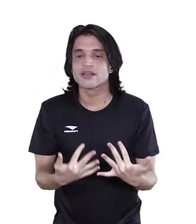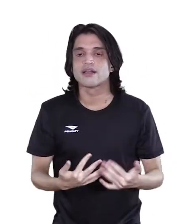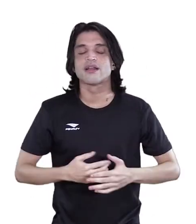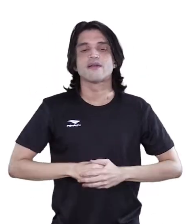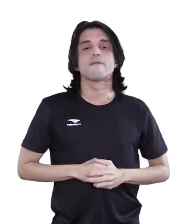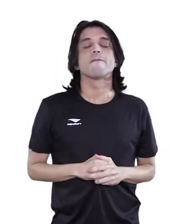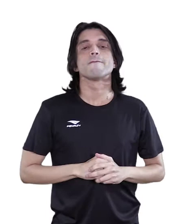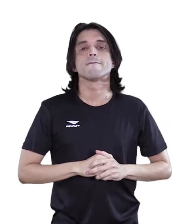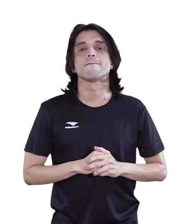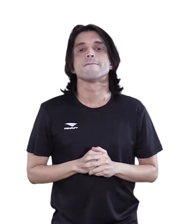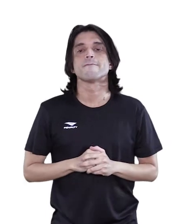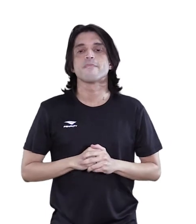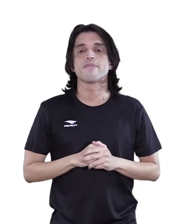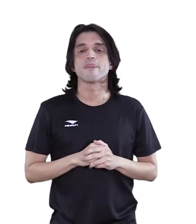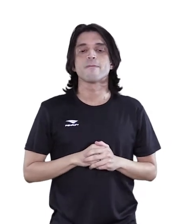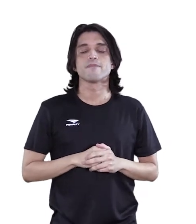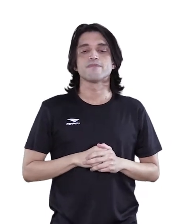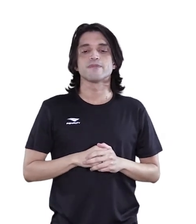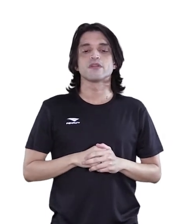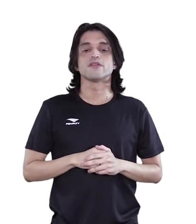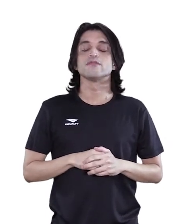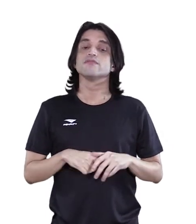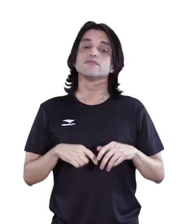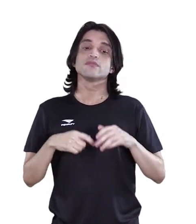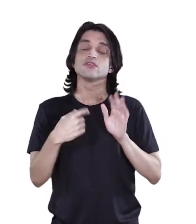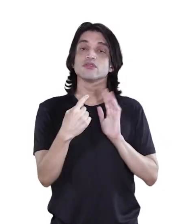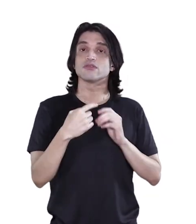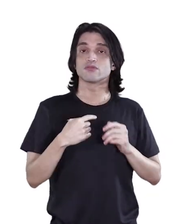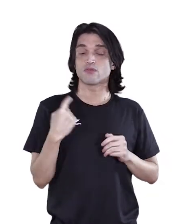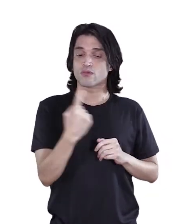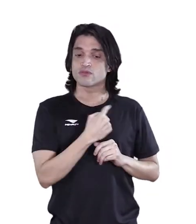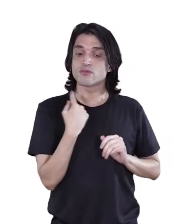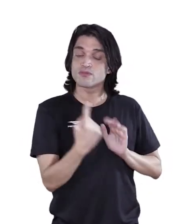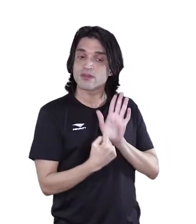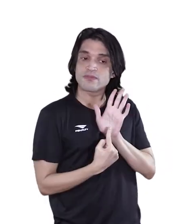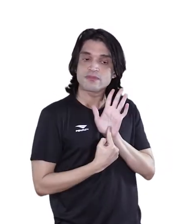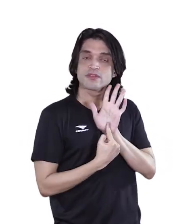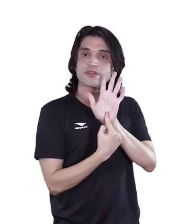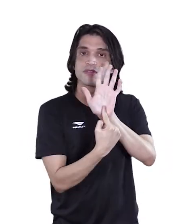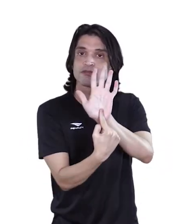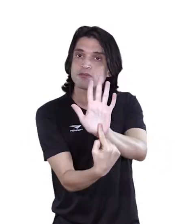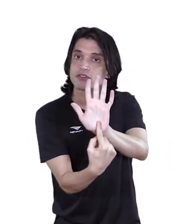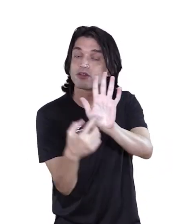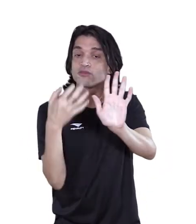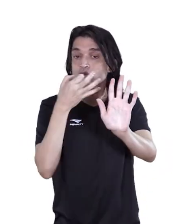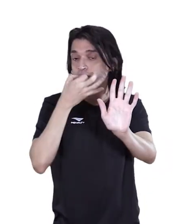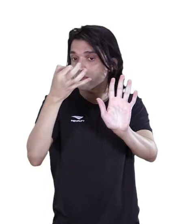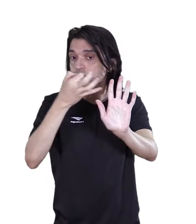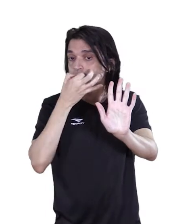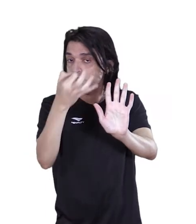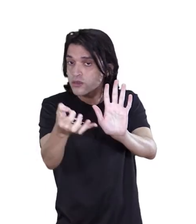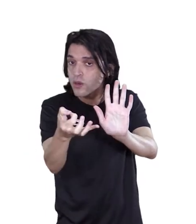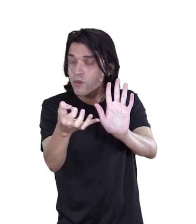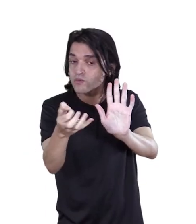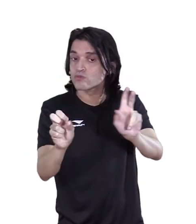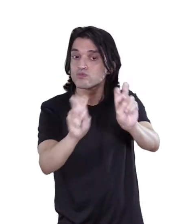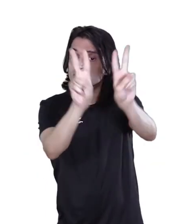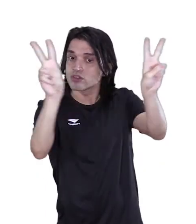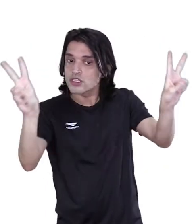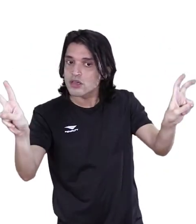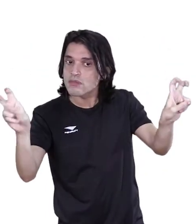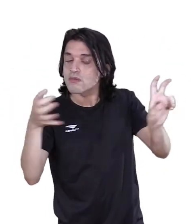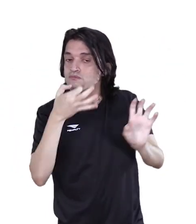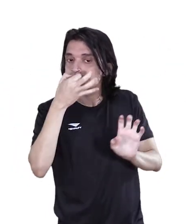dissertativo argumentativo, estamos apresentando a nossa opinião sobre determinado tema e